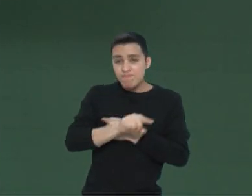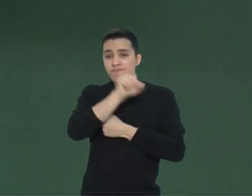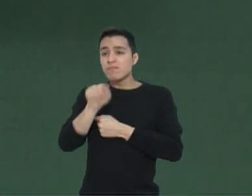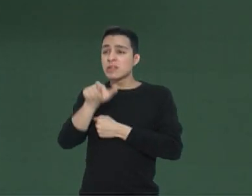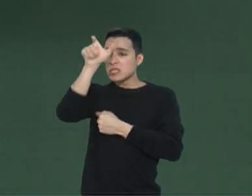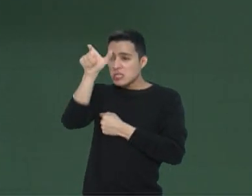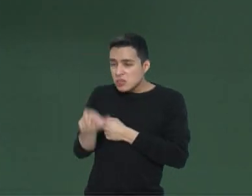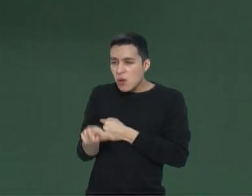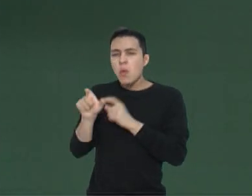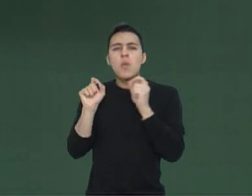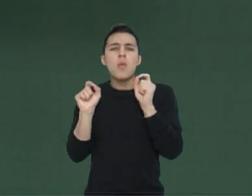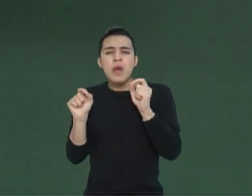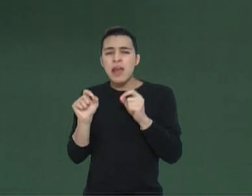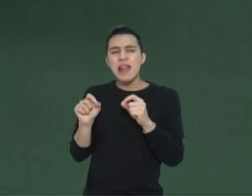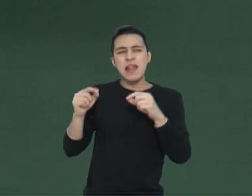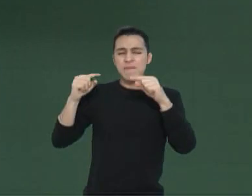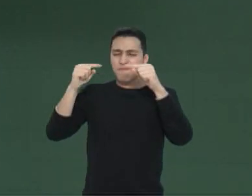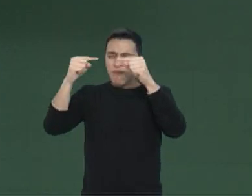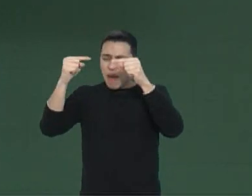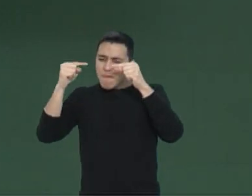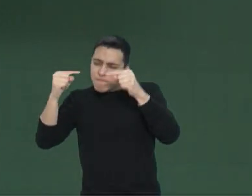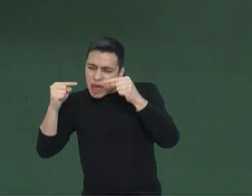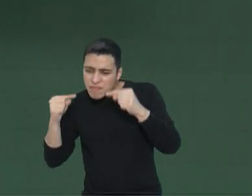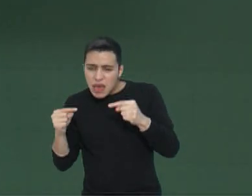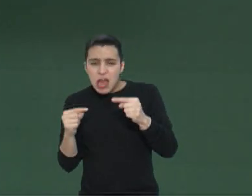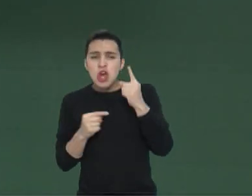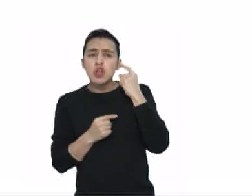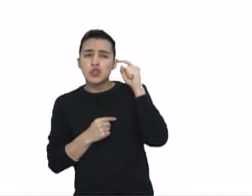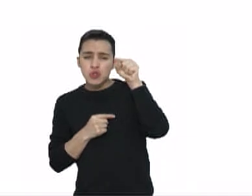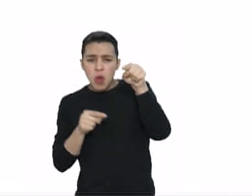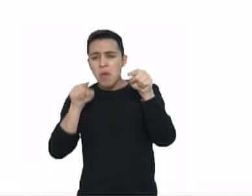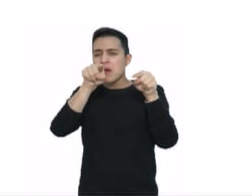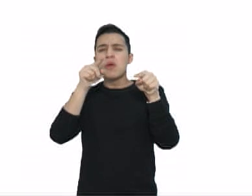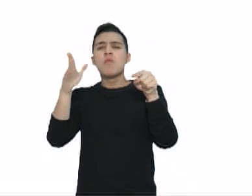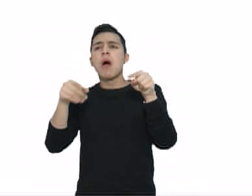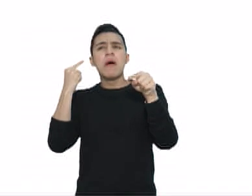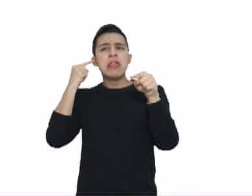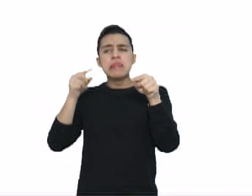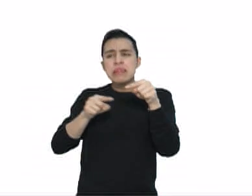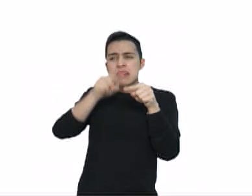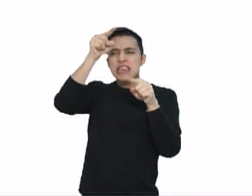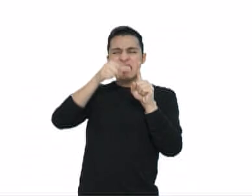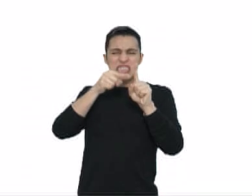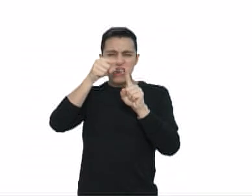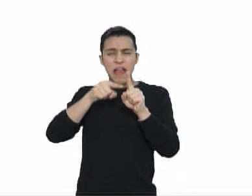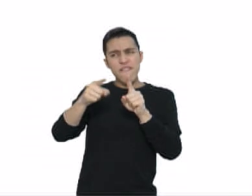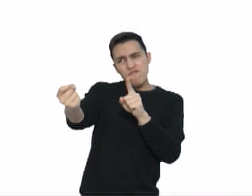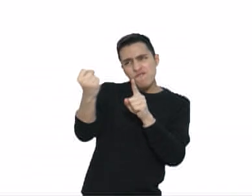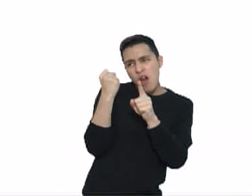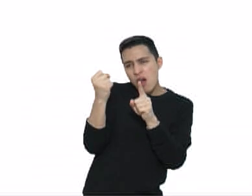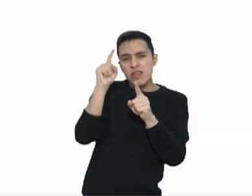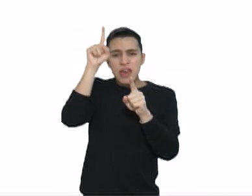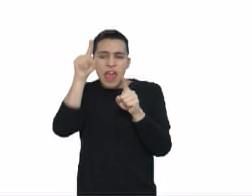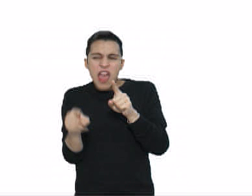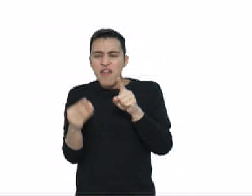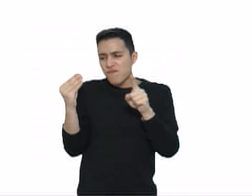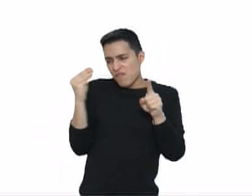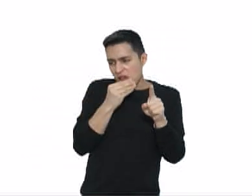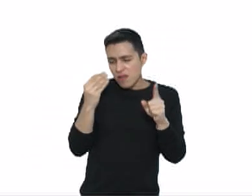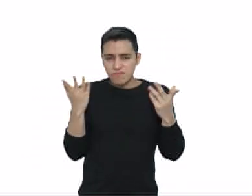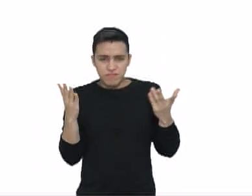coluna, em cada linha você vai escrever sobre a intensidade desse som. É um som forte? É um som